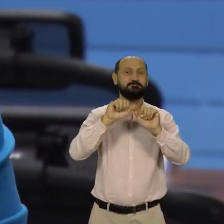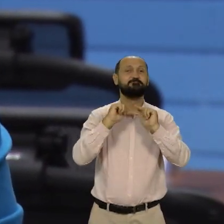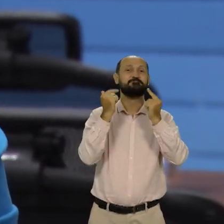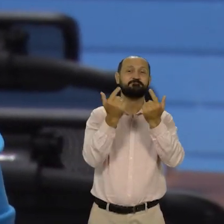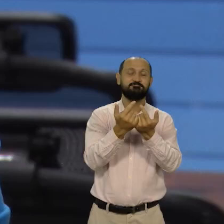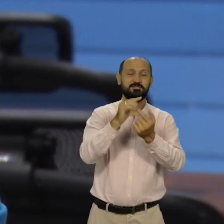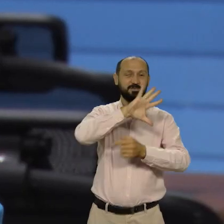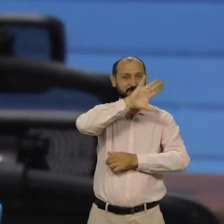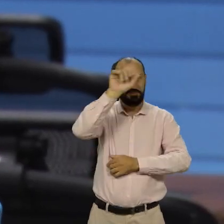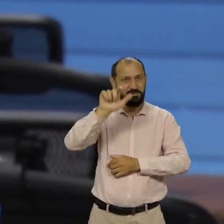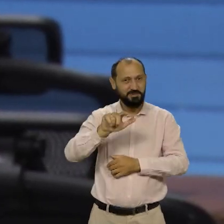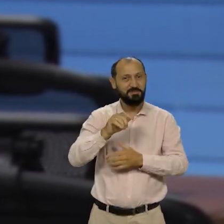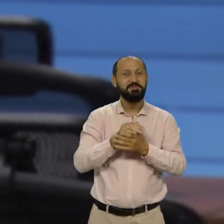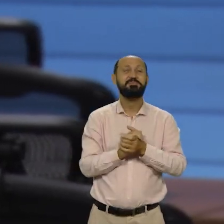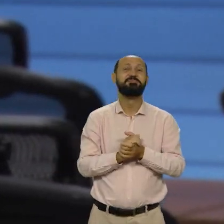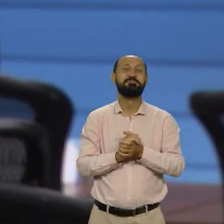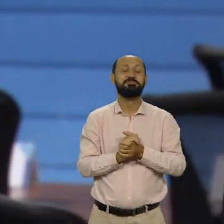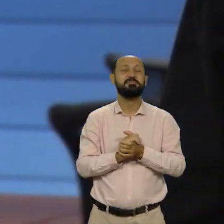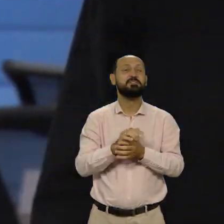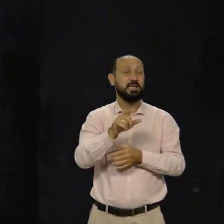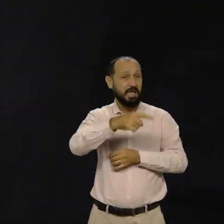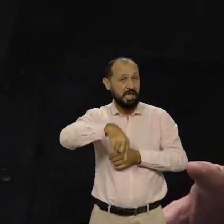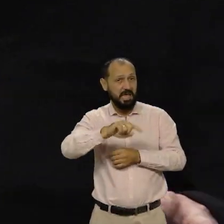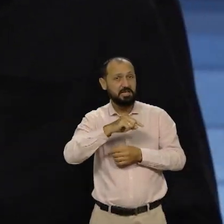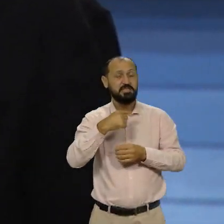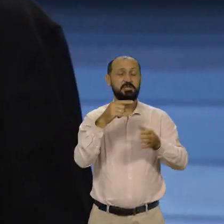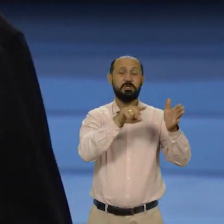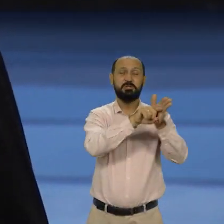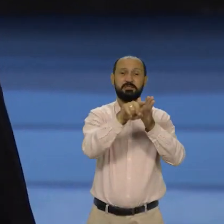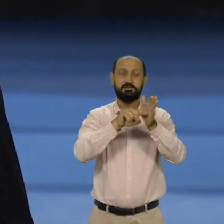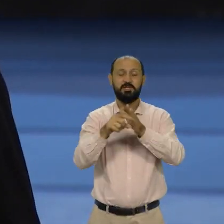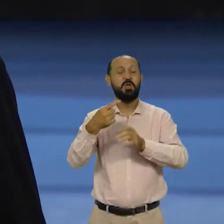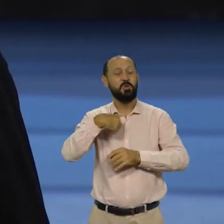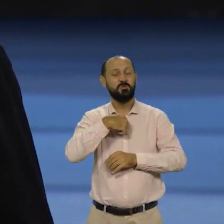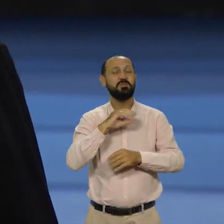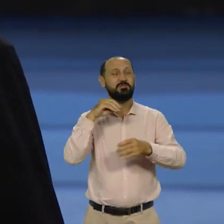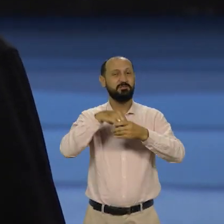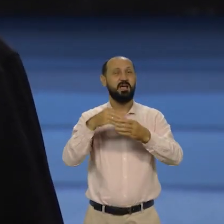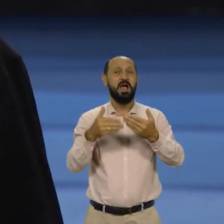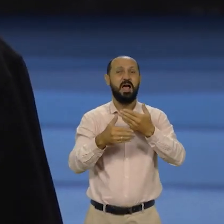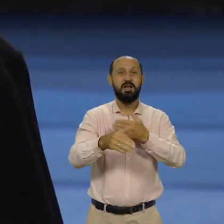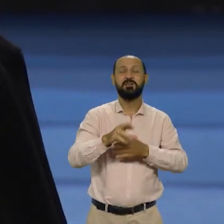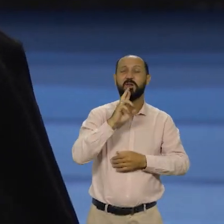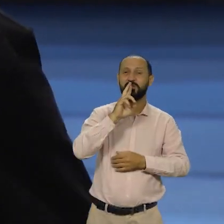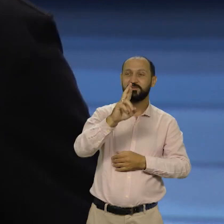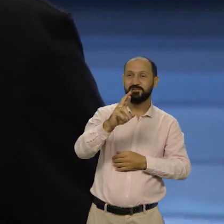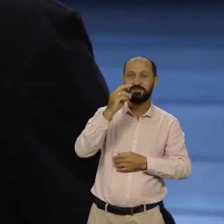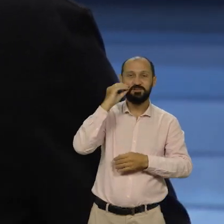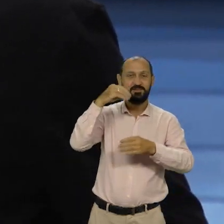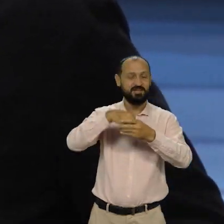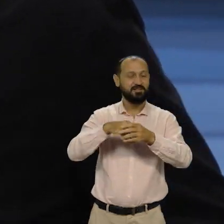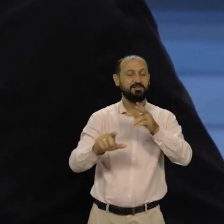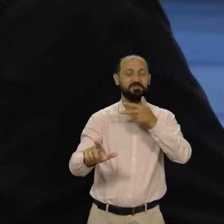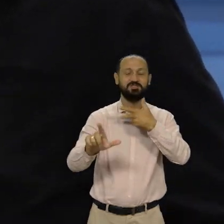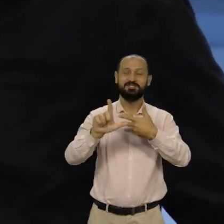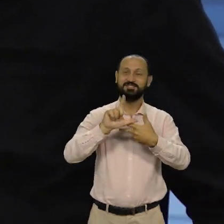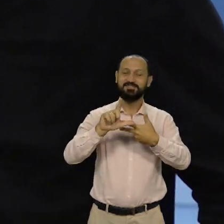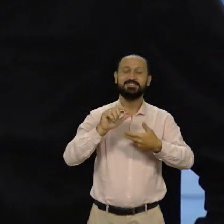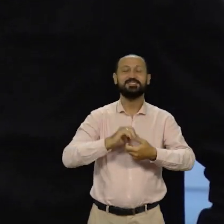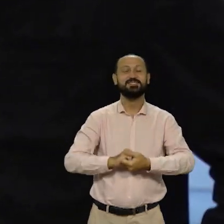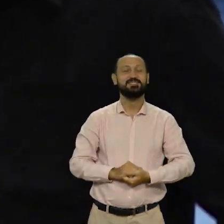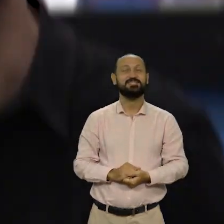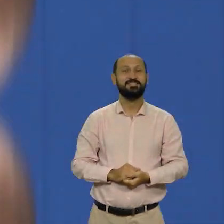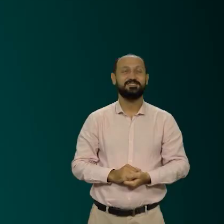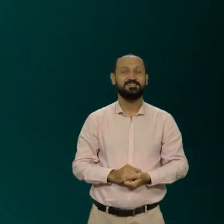na Assembleia Legislativa de Mato Grosso do Sul? Essas e outras perguntas nós vamos responder agora no Por Dentro do